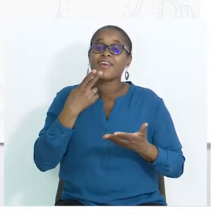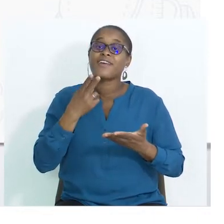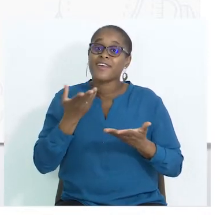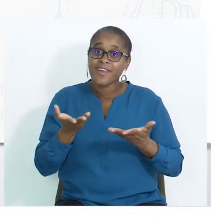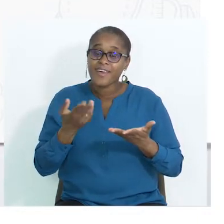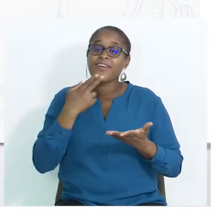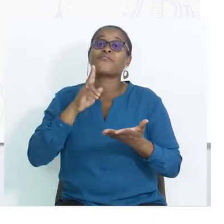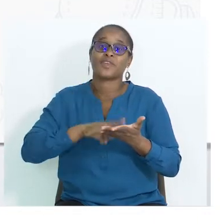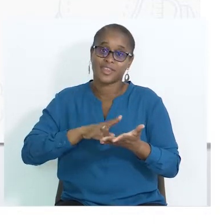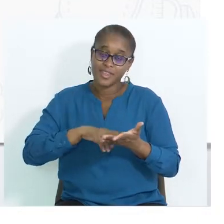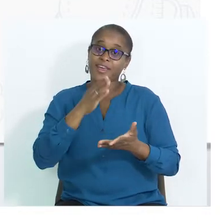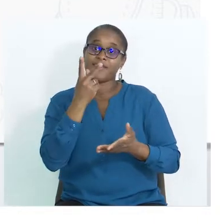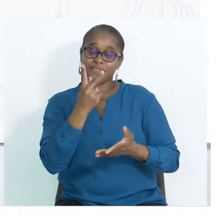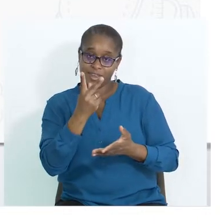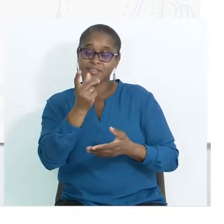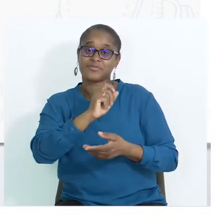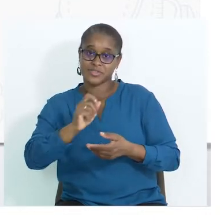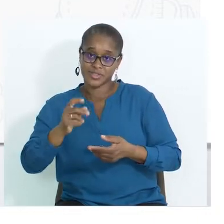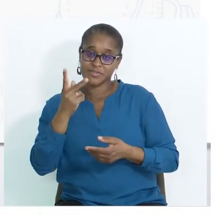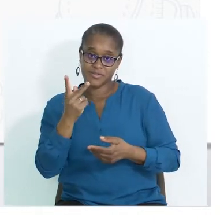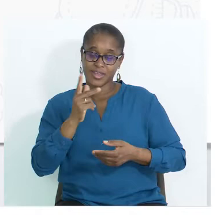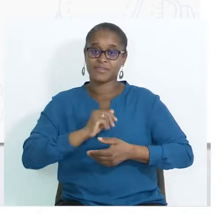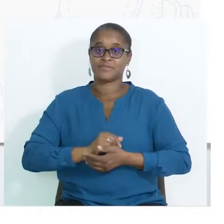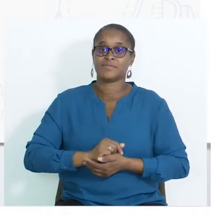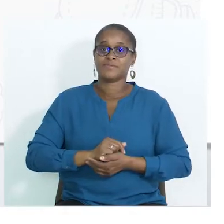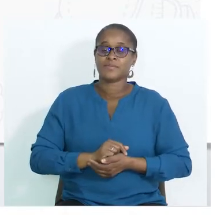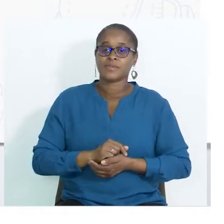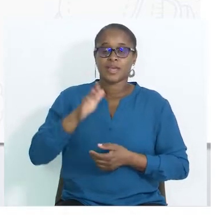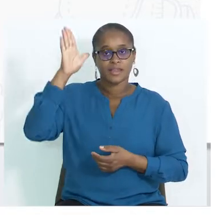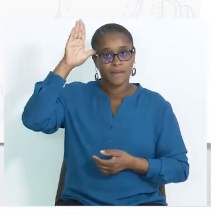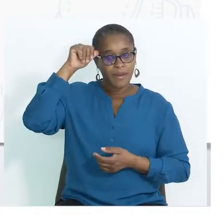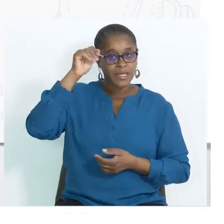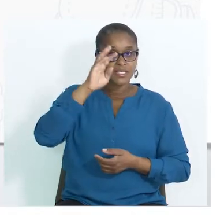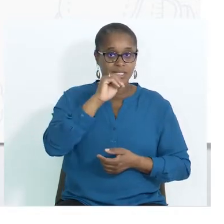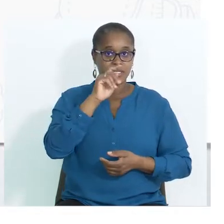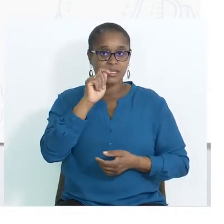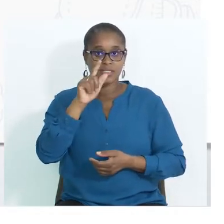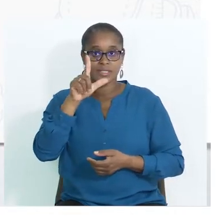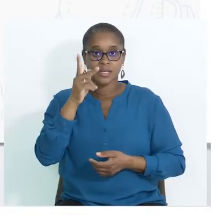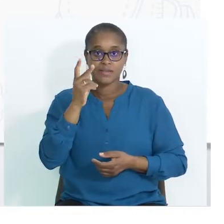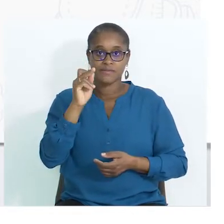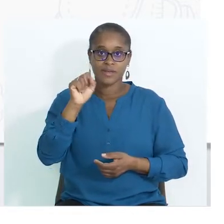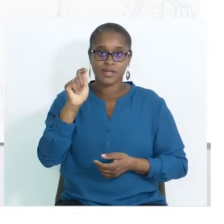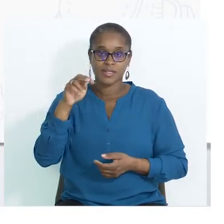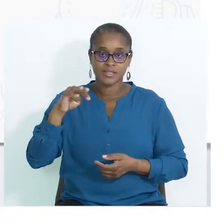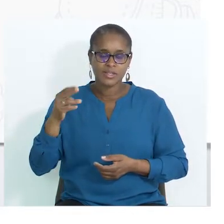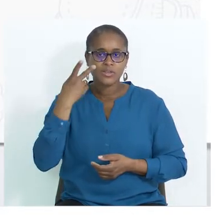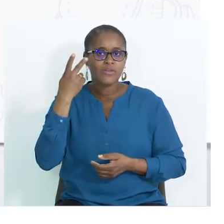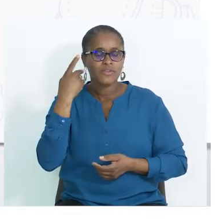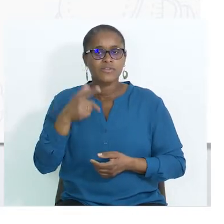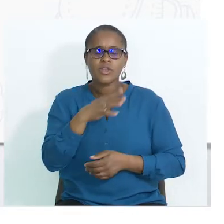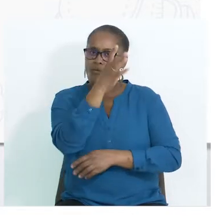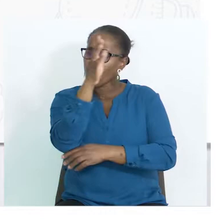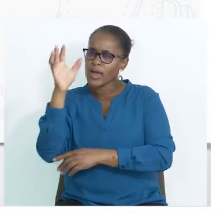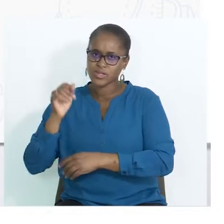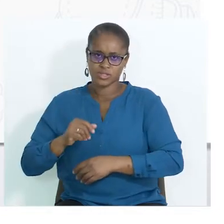exatamente uma afirmação verdadeira colocamos o ver os animais selvagens Vivem